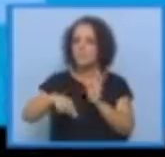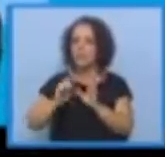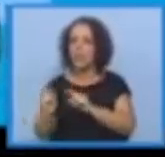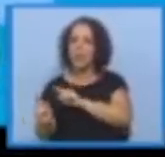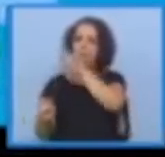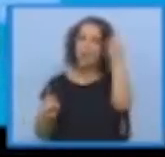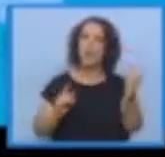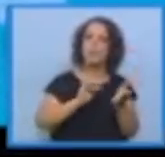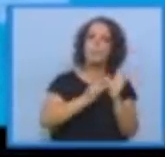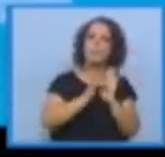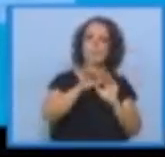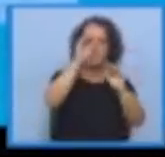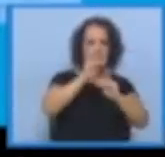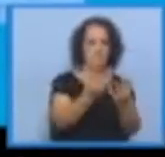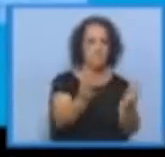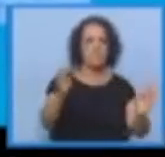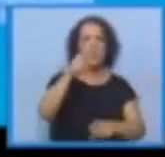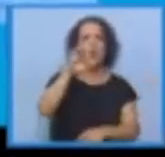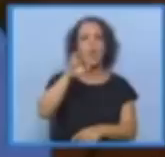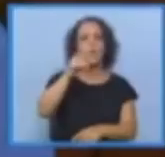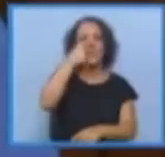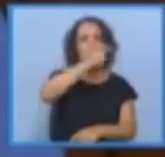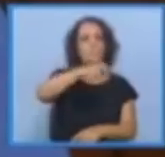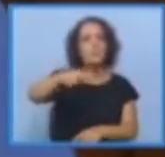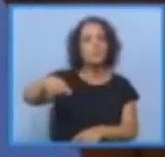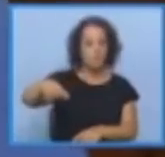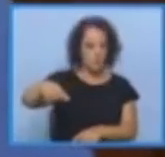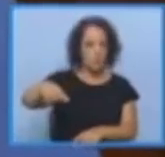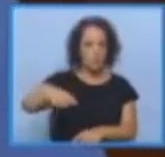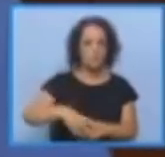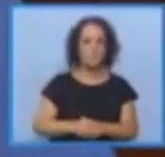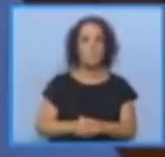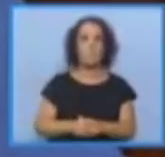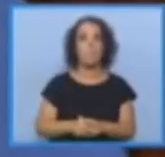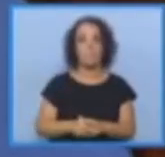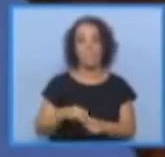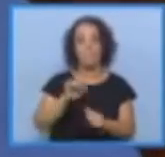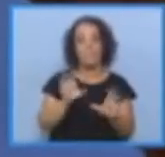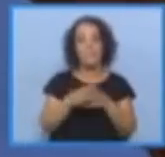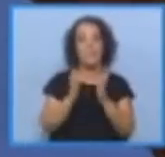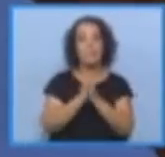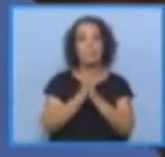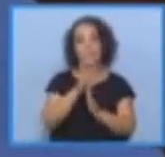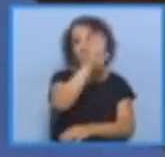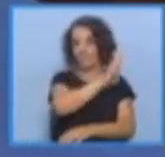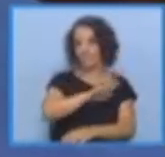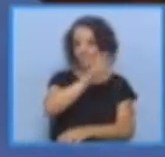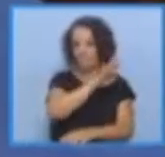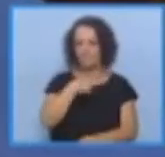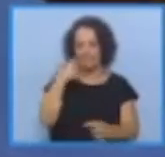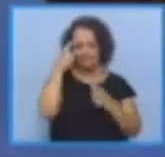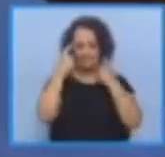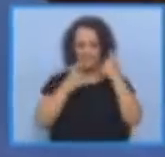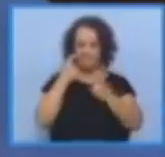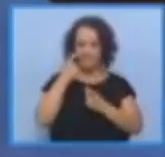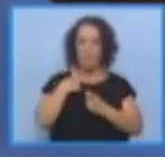para umas 80 pessoas, estava tudo marcado, e para as comunidades eclesiais de base. E que eu pensei, tínhamos um